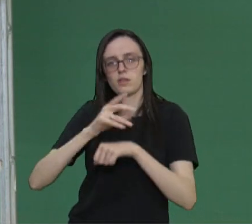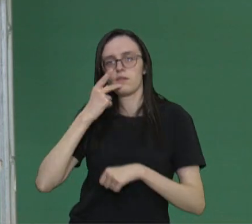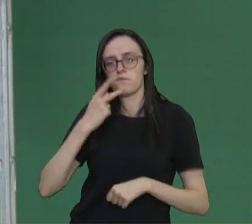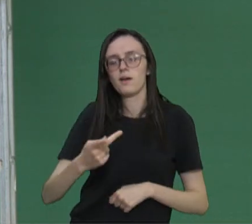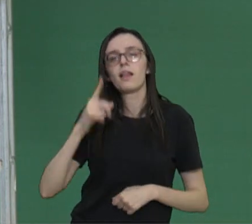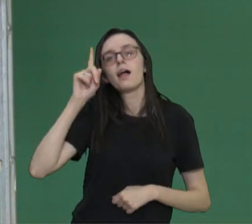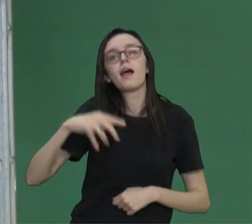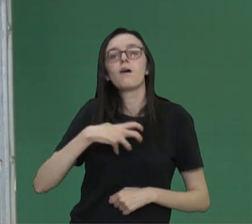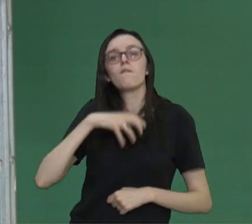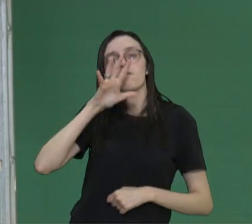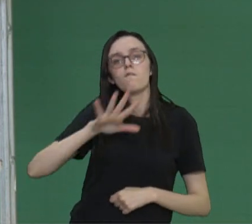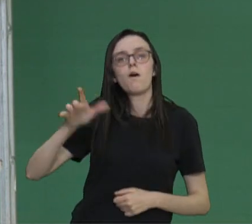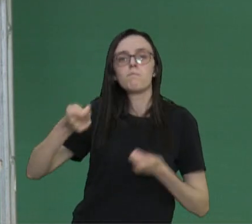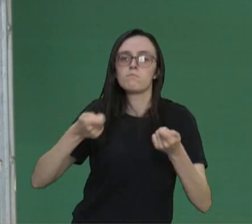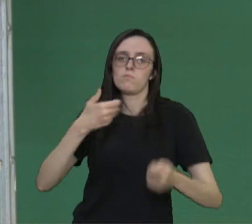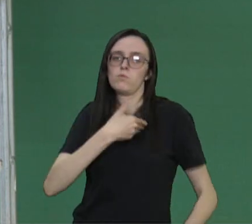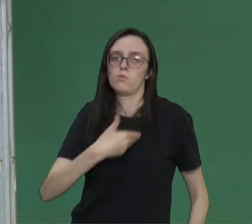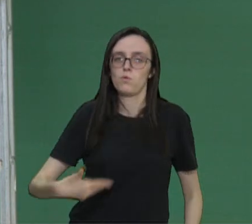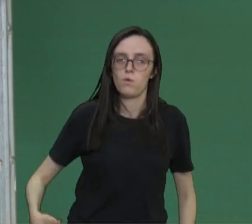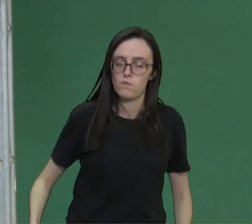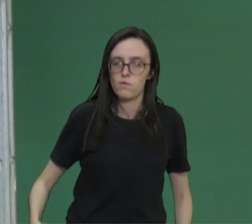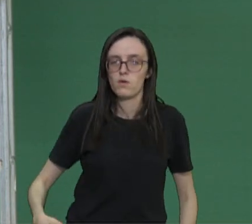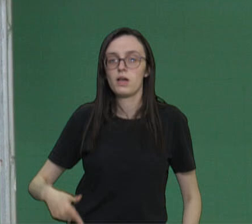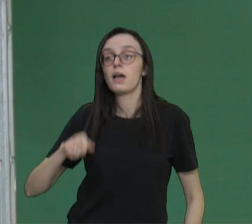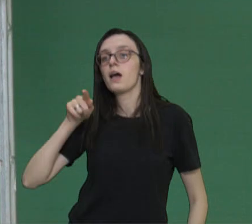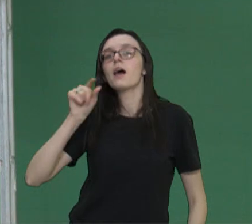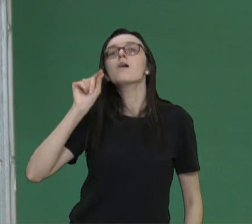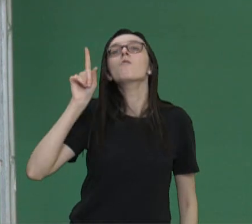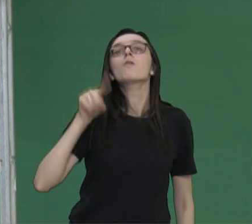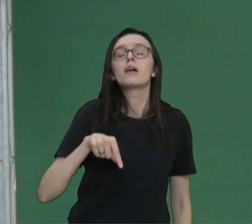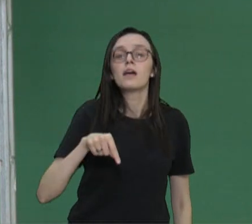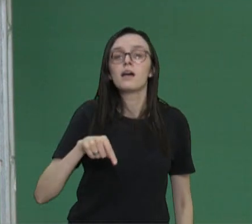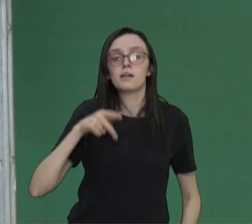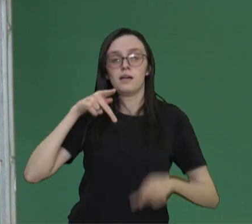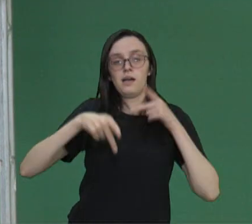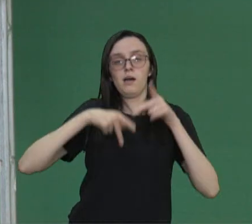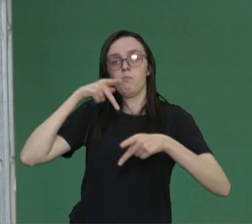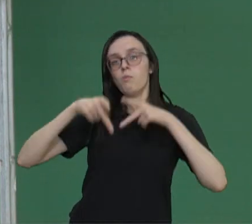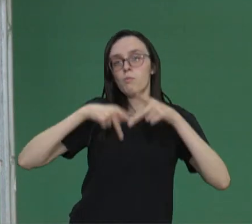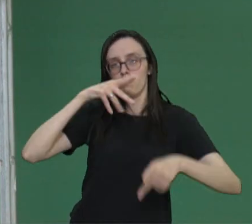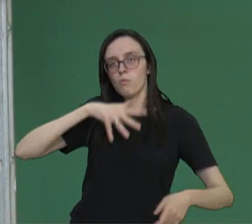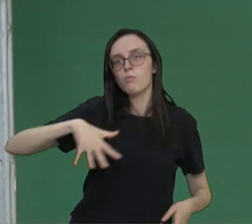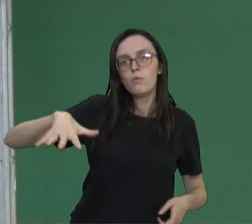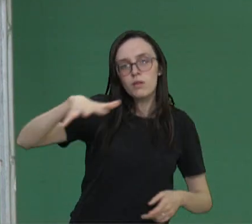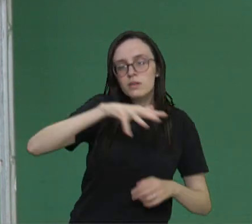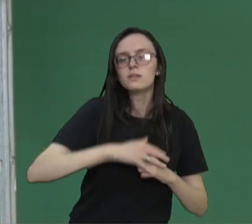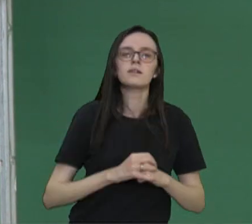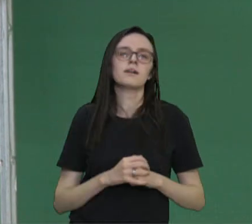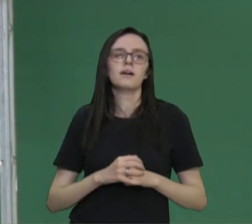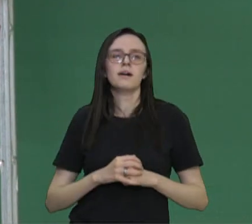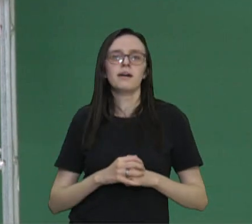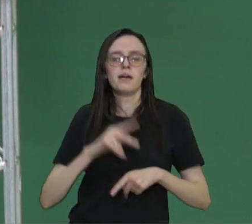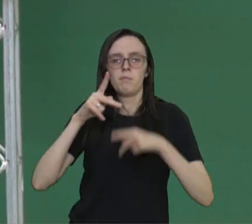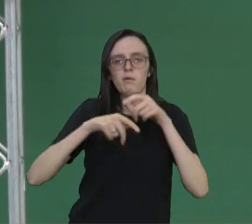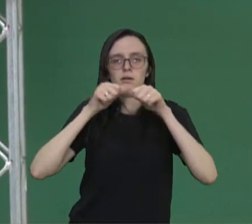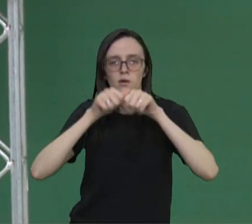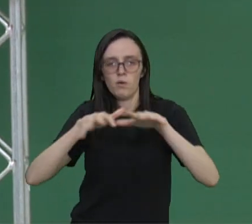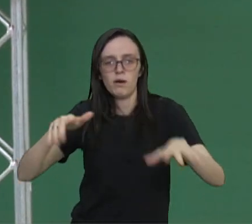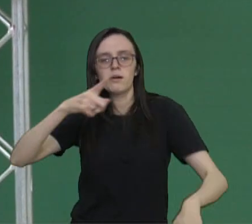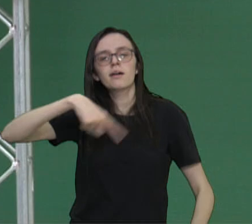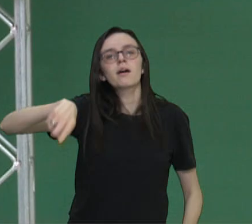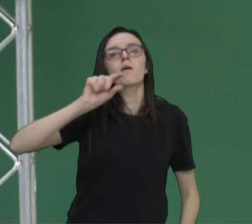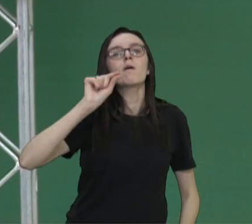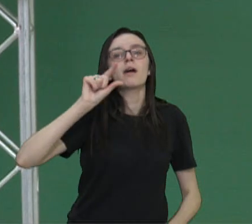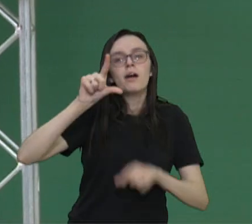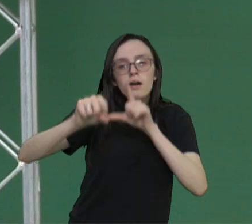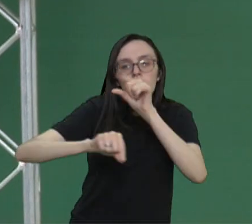é a sua forma de governo. Então, a república é quando a população, né, o povoamento, ele